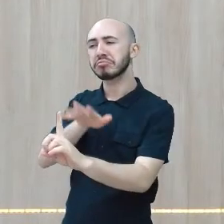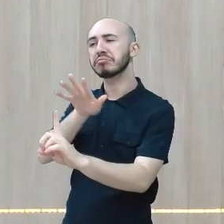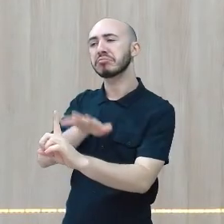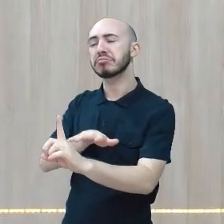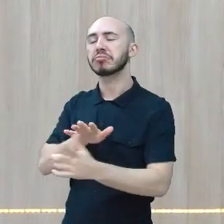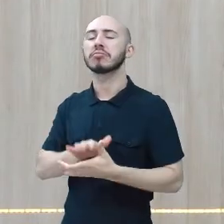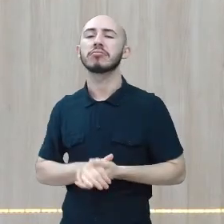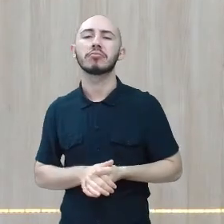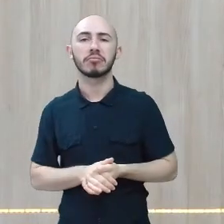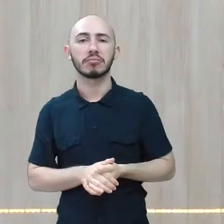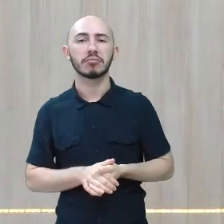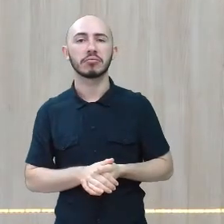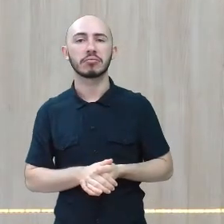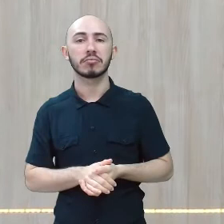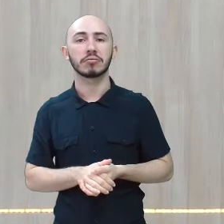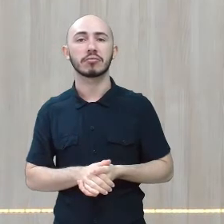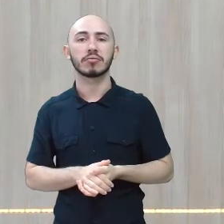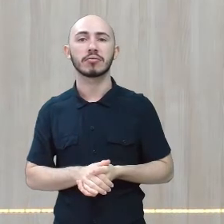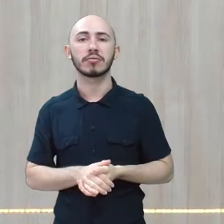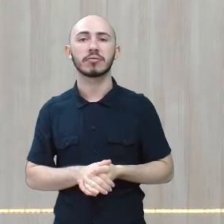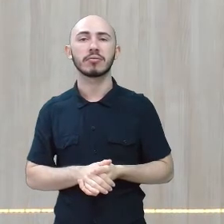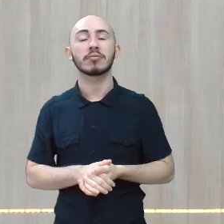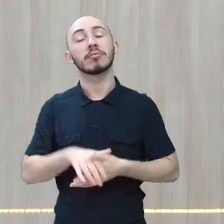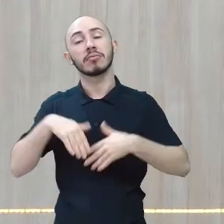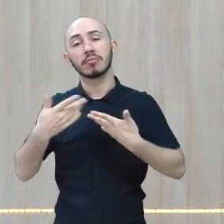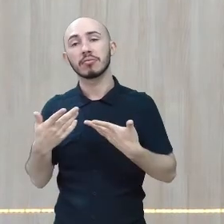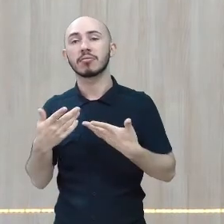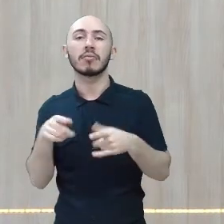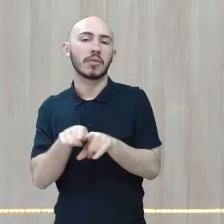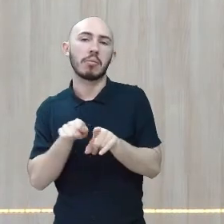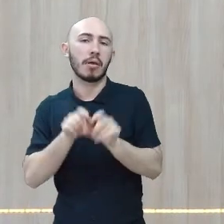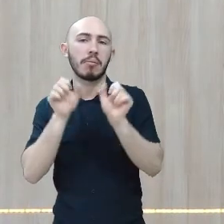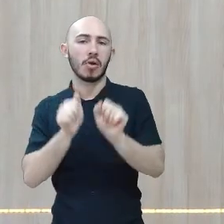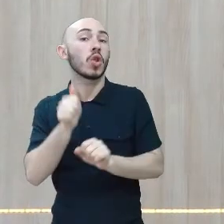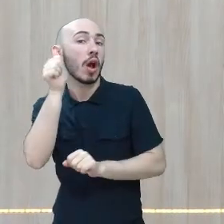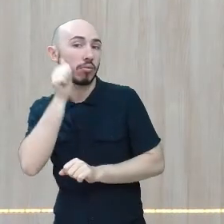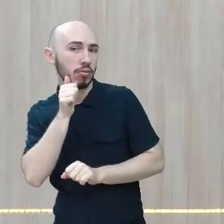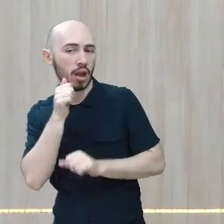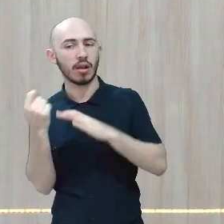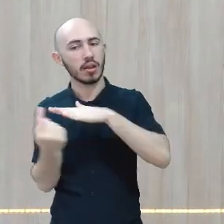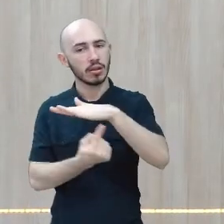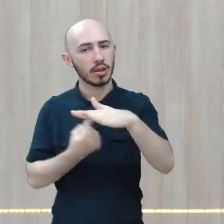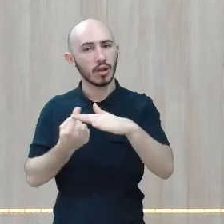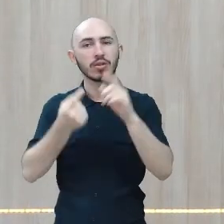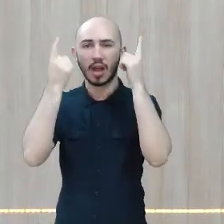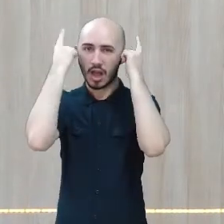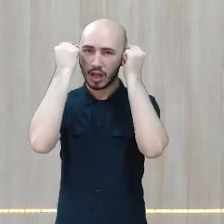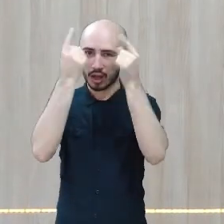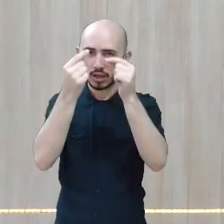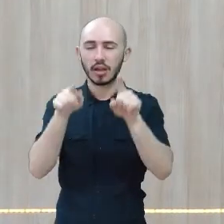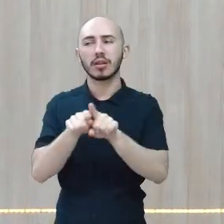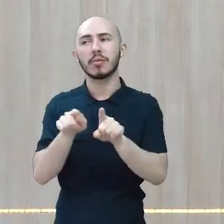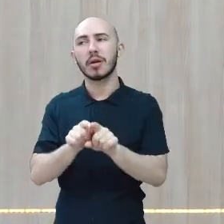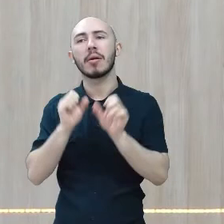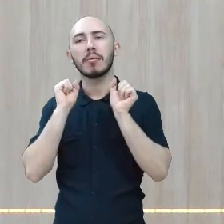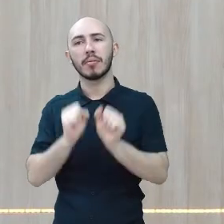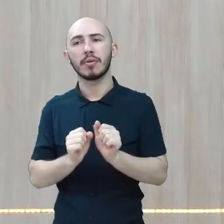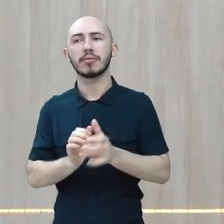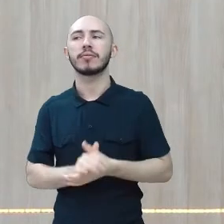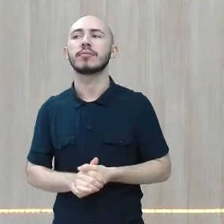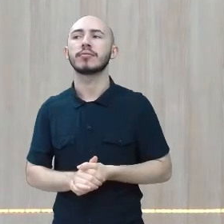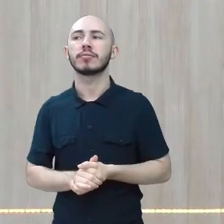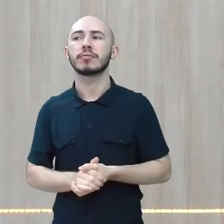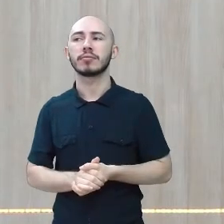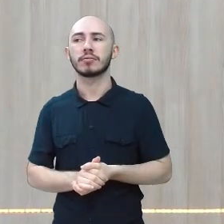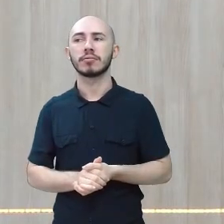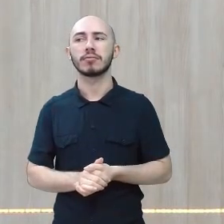beleza. Quando expressamos assim uma deusa grega também, não é, para não usarmos só o masculino, então ele